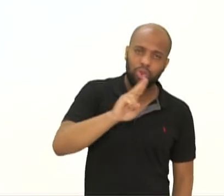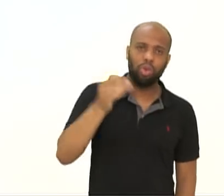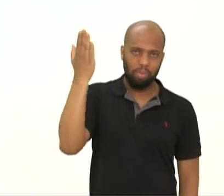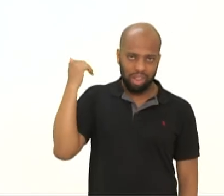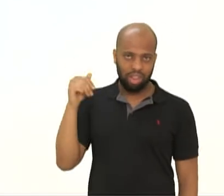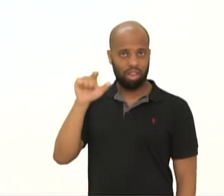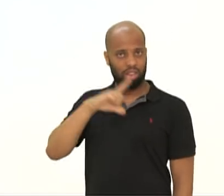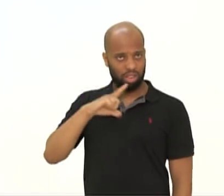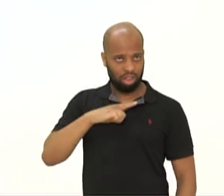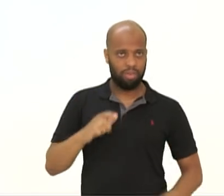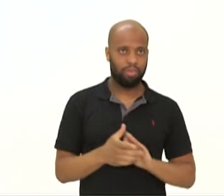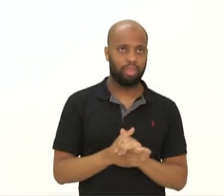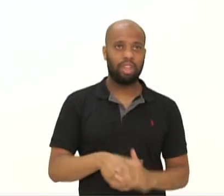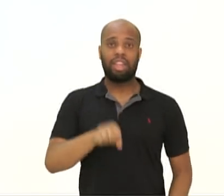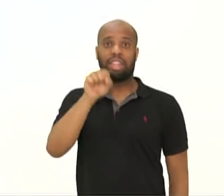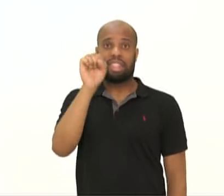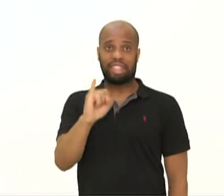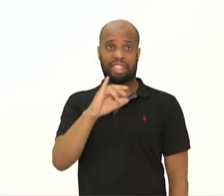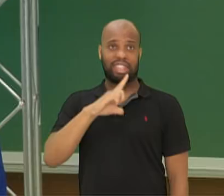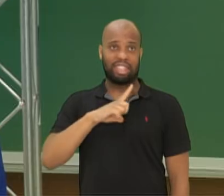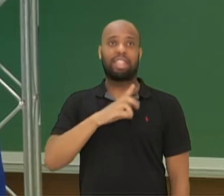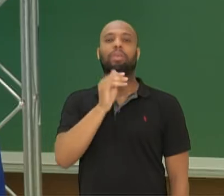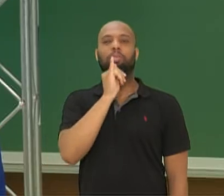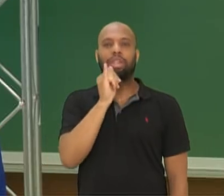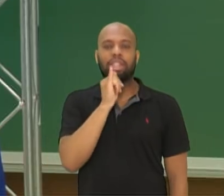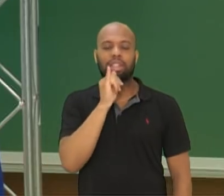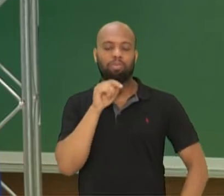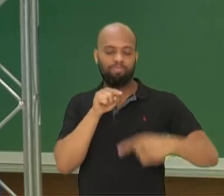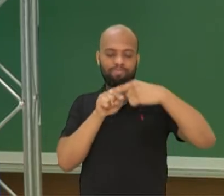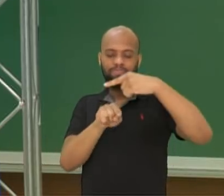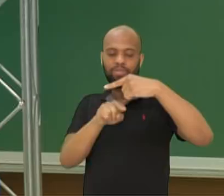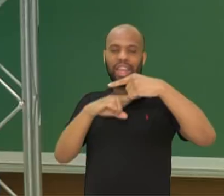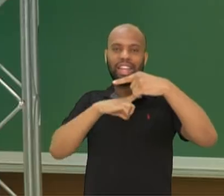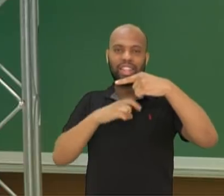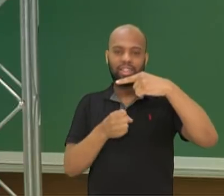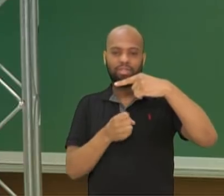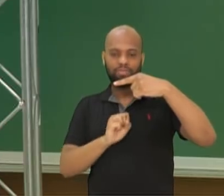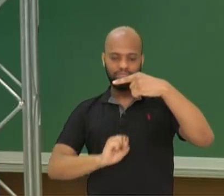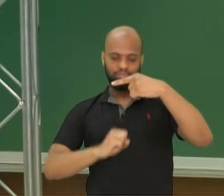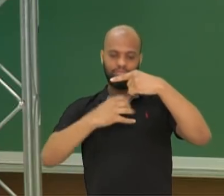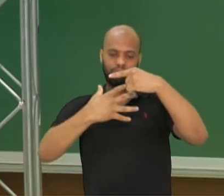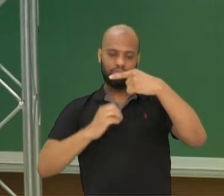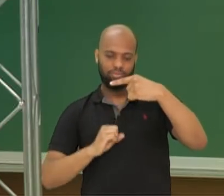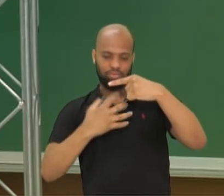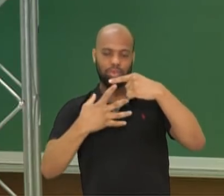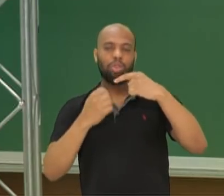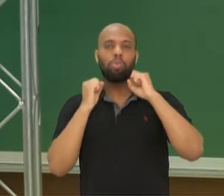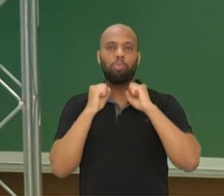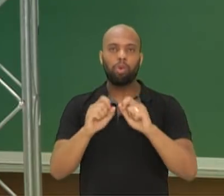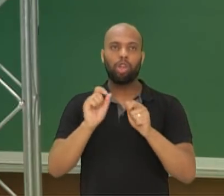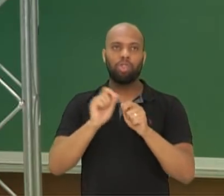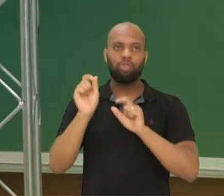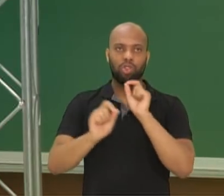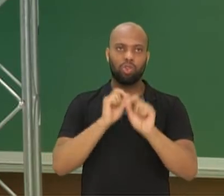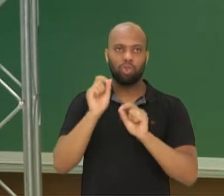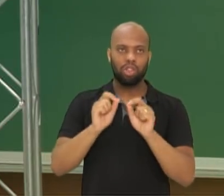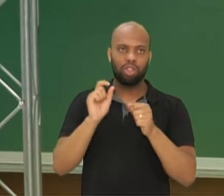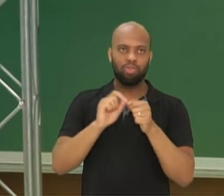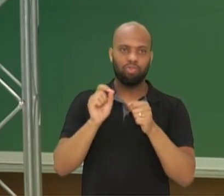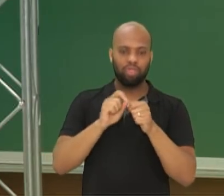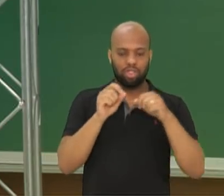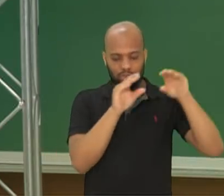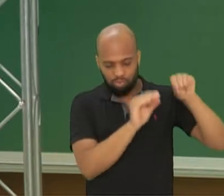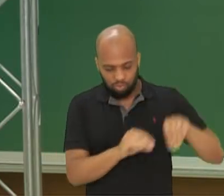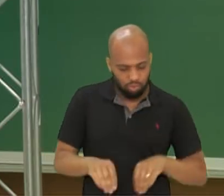A. Quando eu tenho no denominador uma potência, eu posso elevar essa potência, levar a